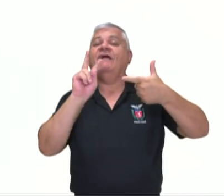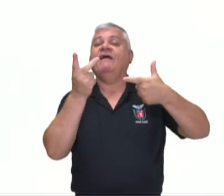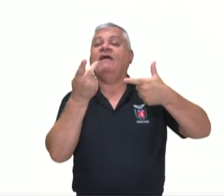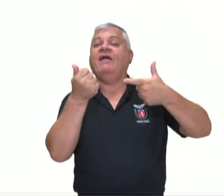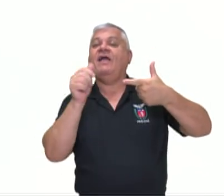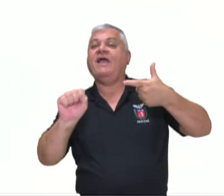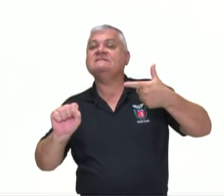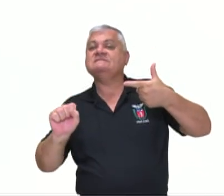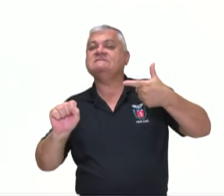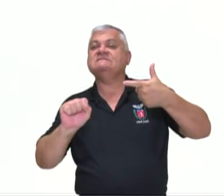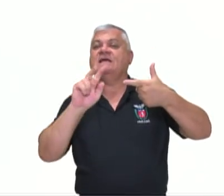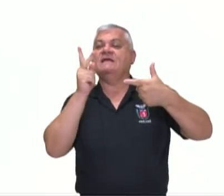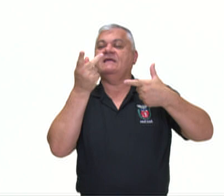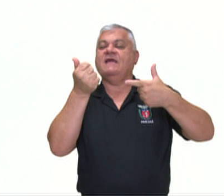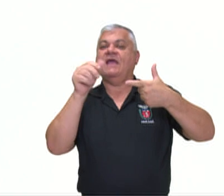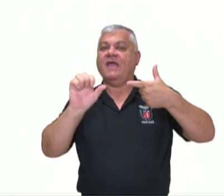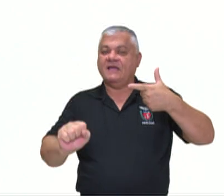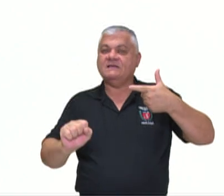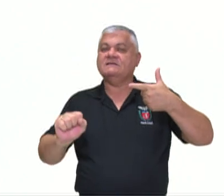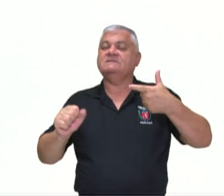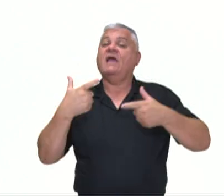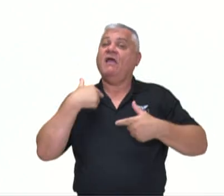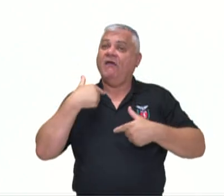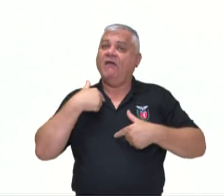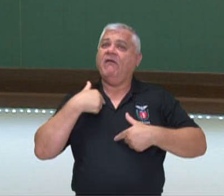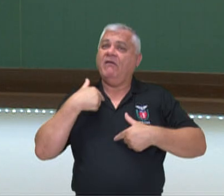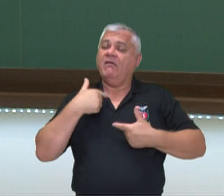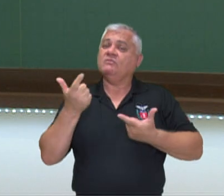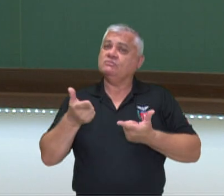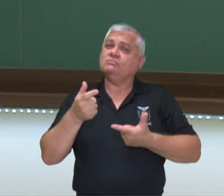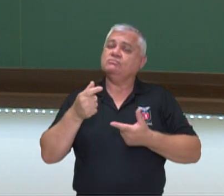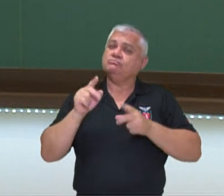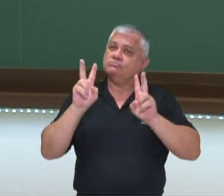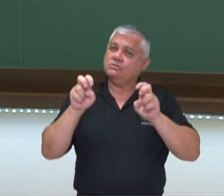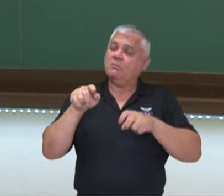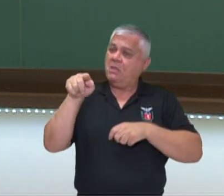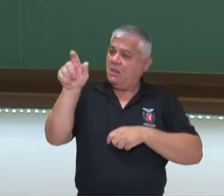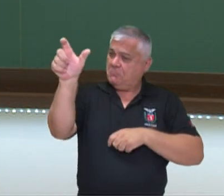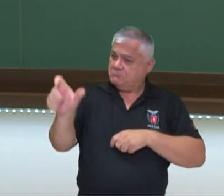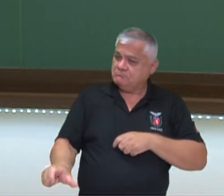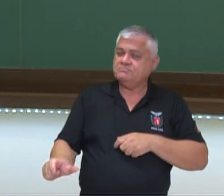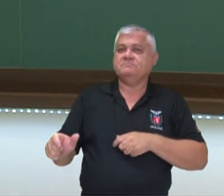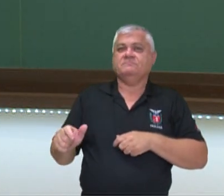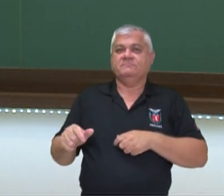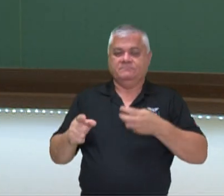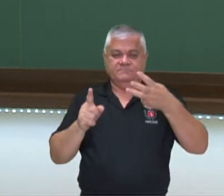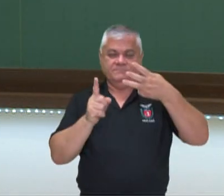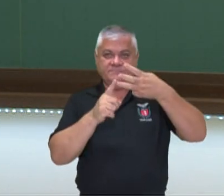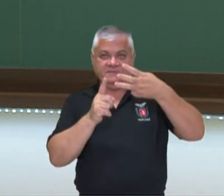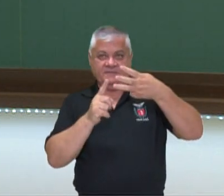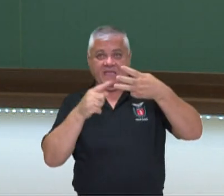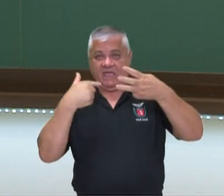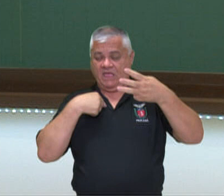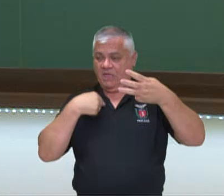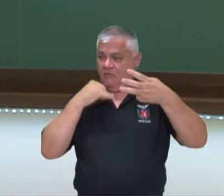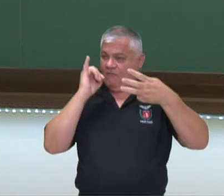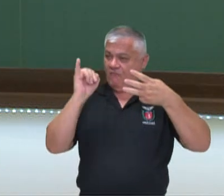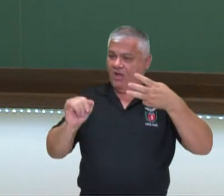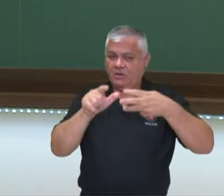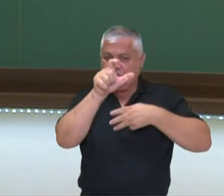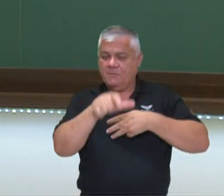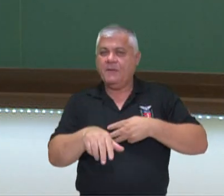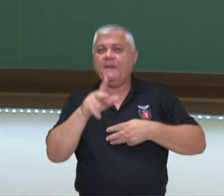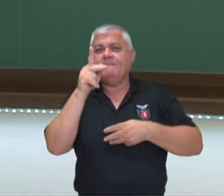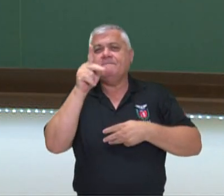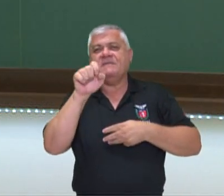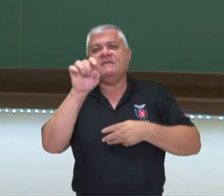work. Lembrando que eu estou falando com vocês sobre o Pete, terceira pessoa. Eu falando com vocês sobre o Pete.